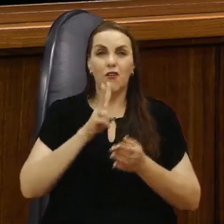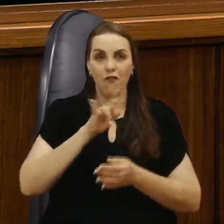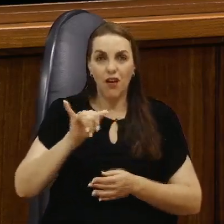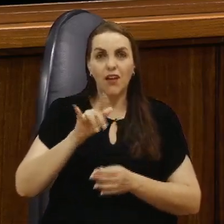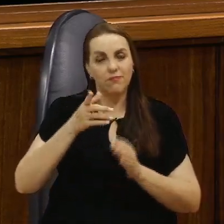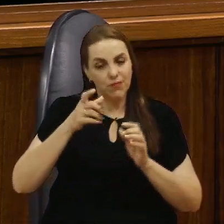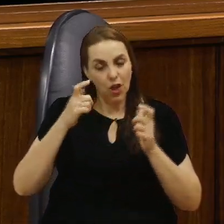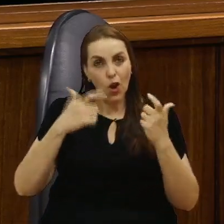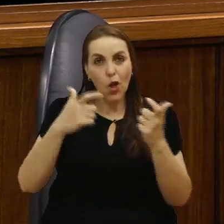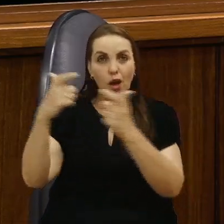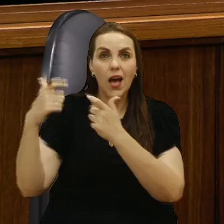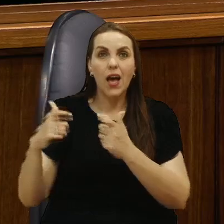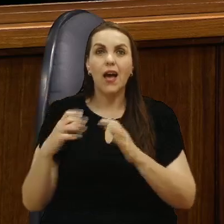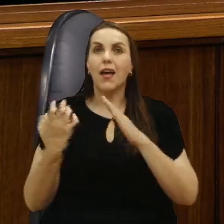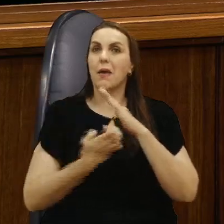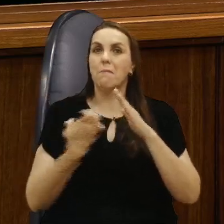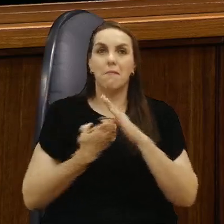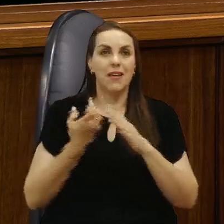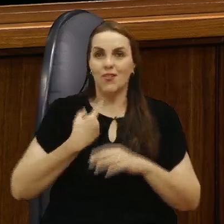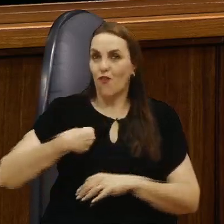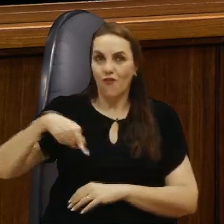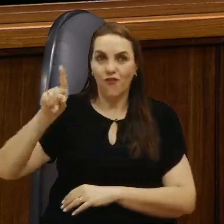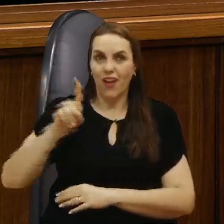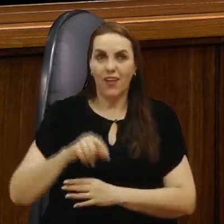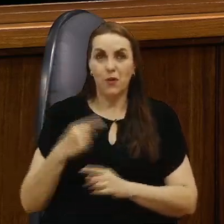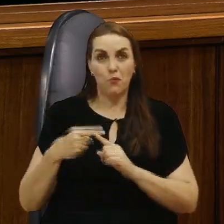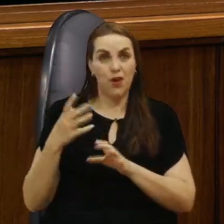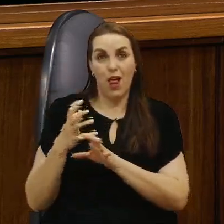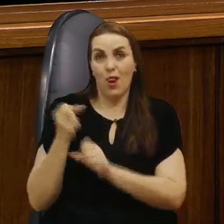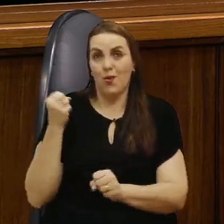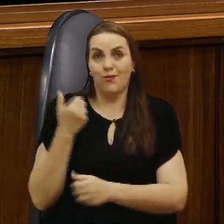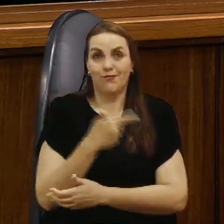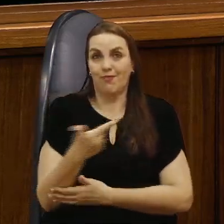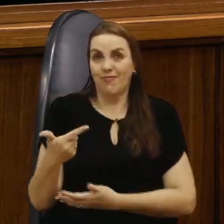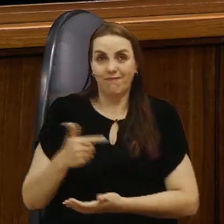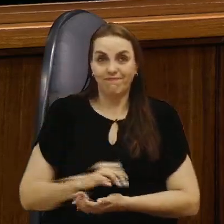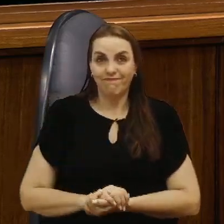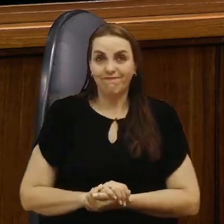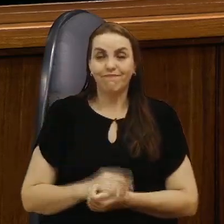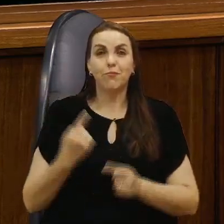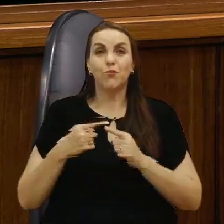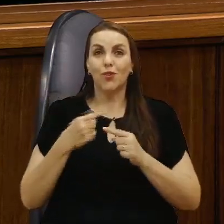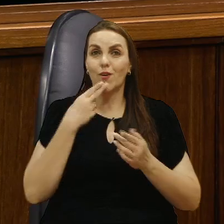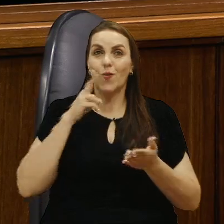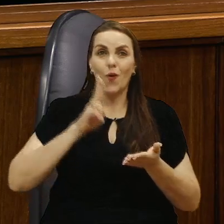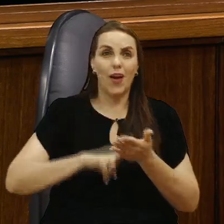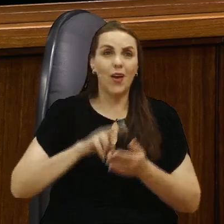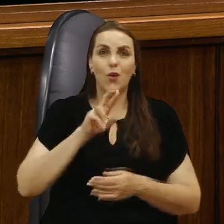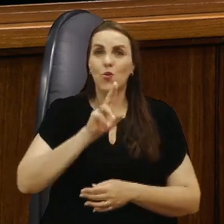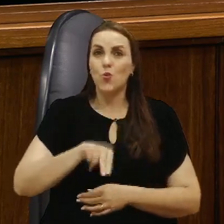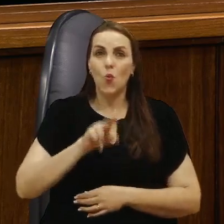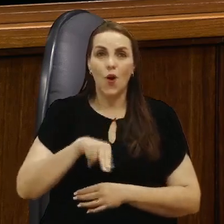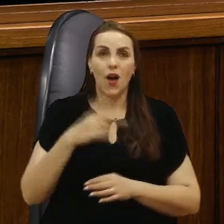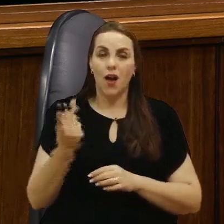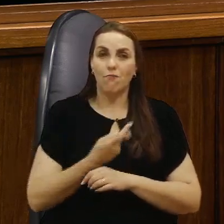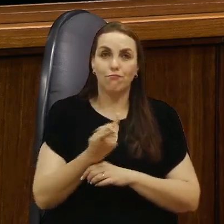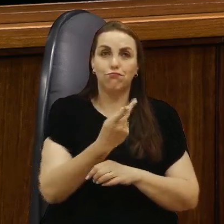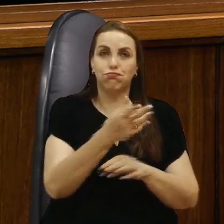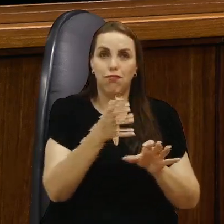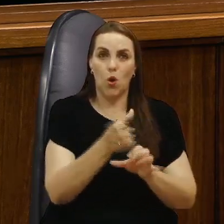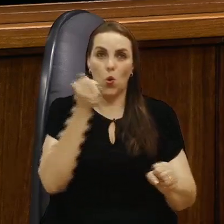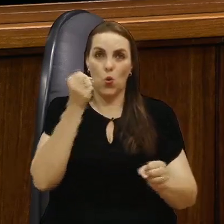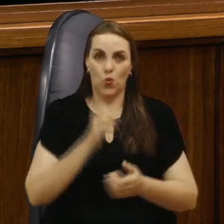essas empresas não vão, porque lá não dá lucro e porque os Correios não estão em busca disso. Está em busca